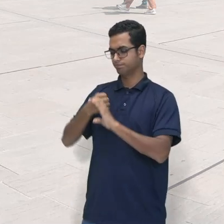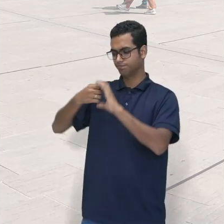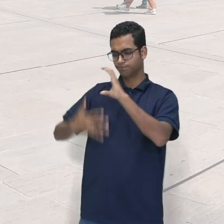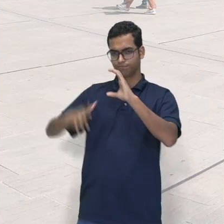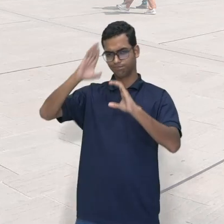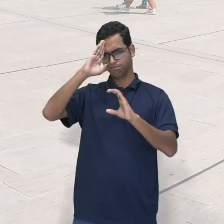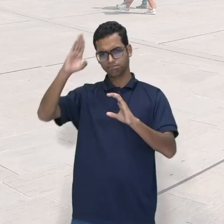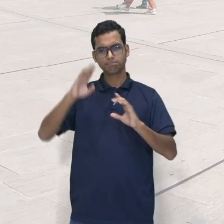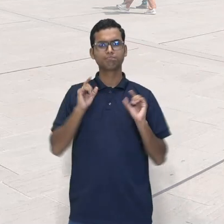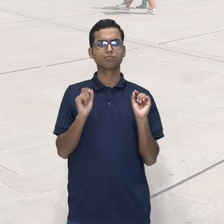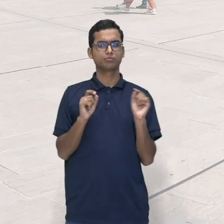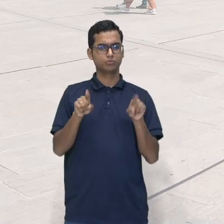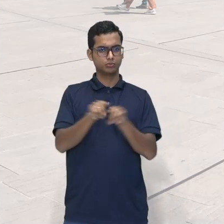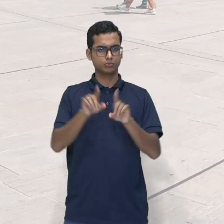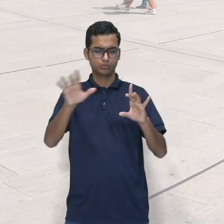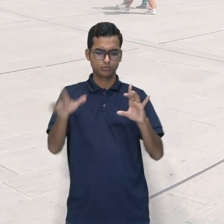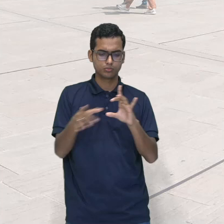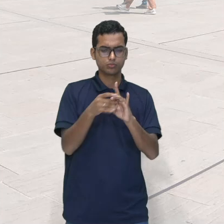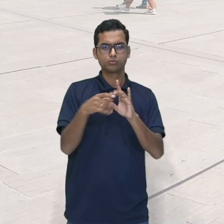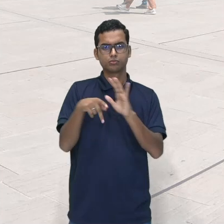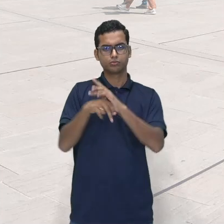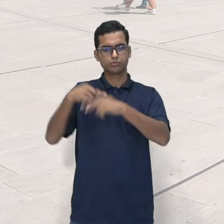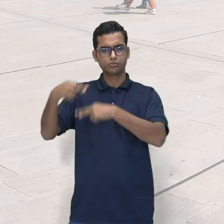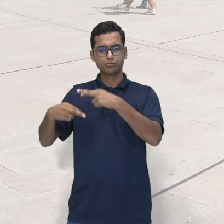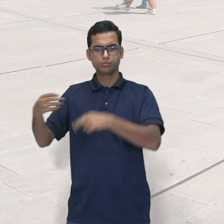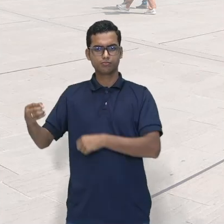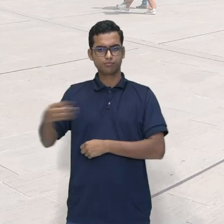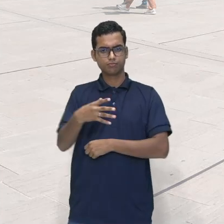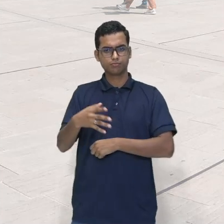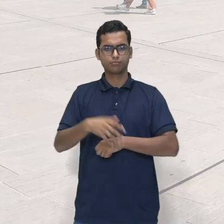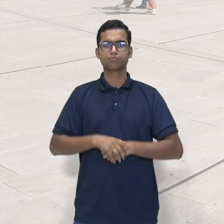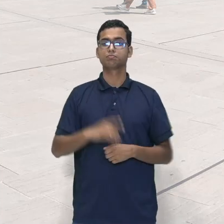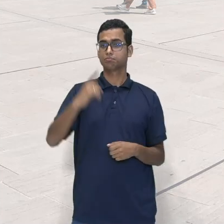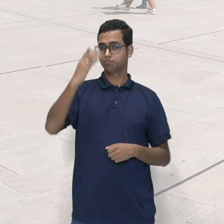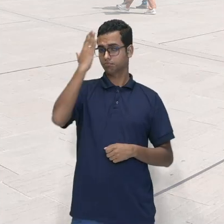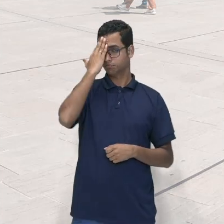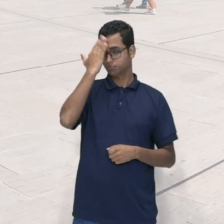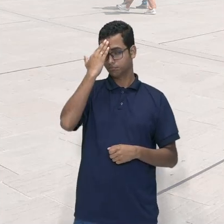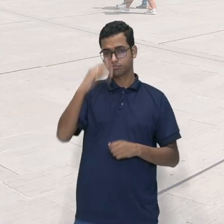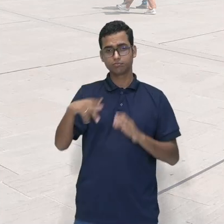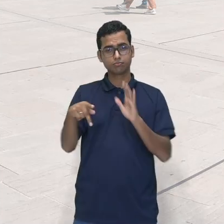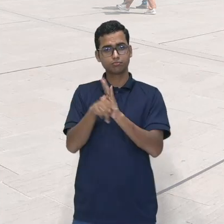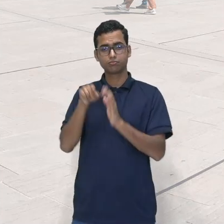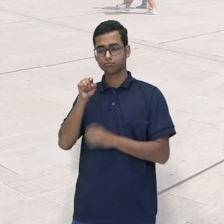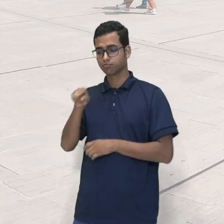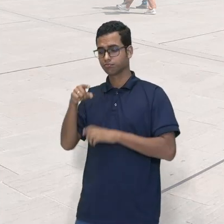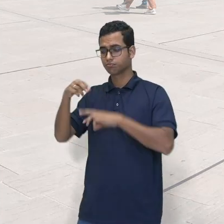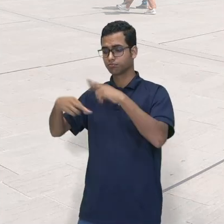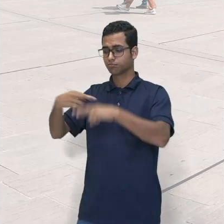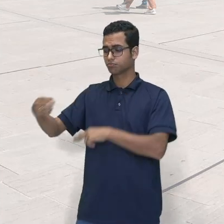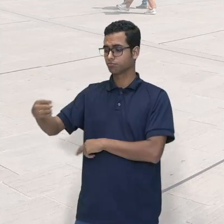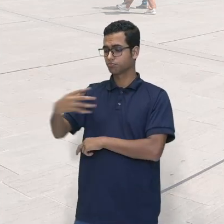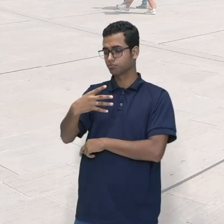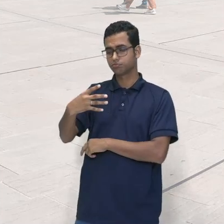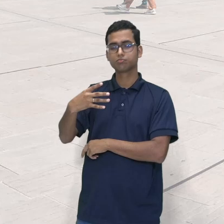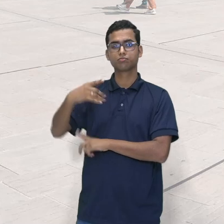principais fazem parte do Renascimento. Então, tenham em mente, renascimento é uma nova forma de renascer,